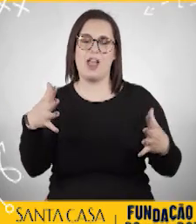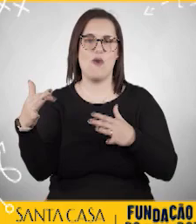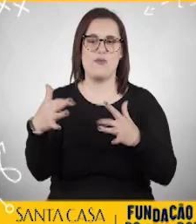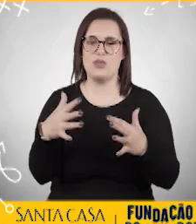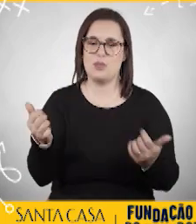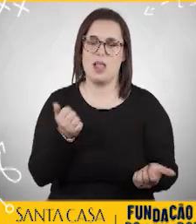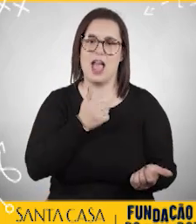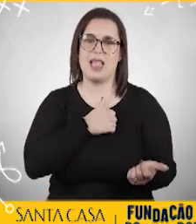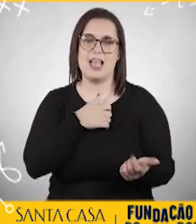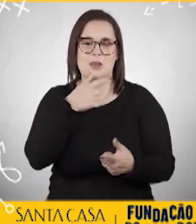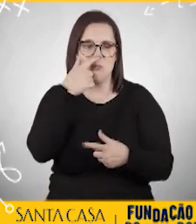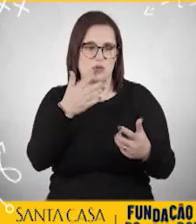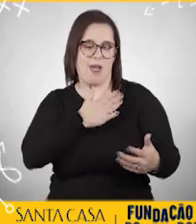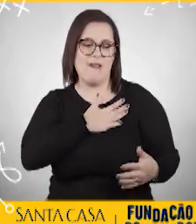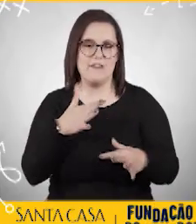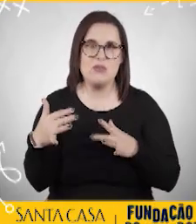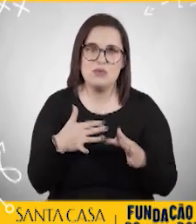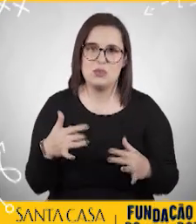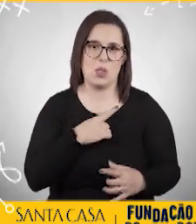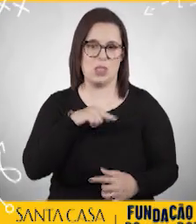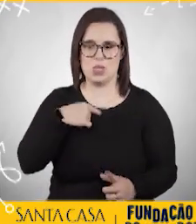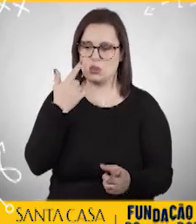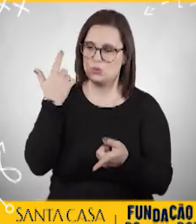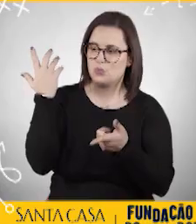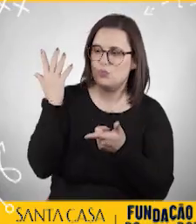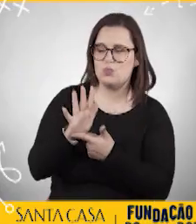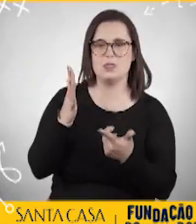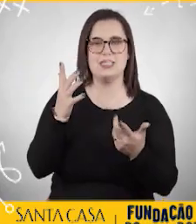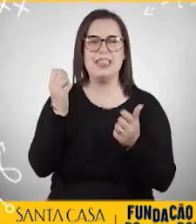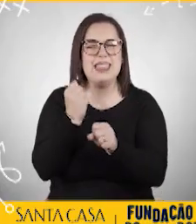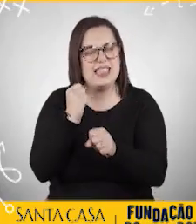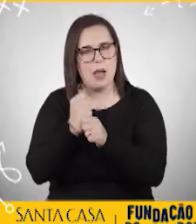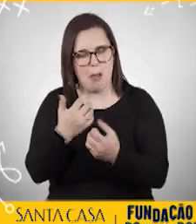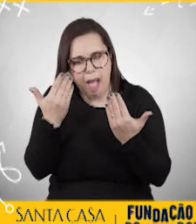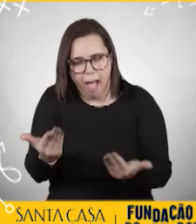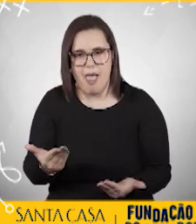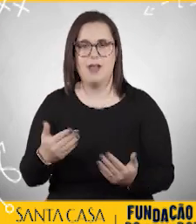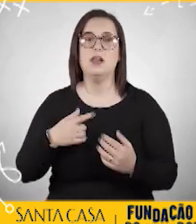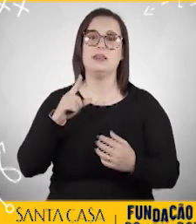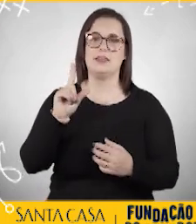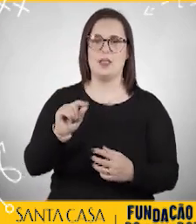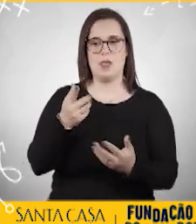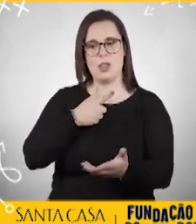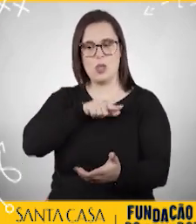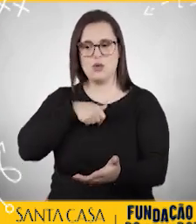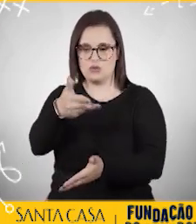do futebol, a casa do adepto, onde se mostra a importância do trabalho da Liga e